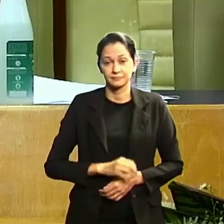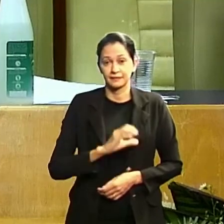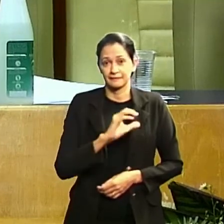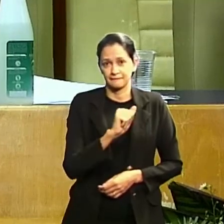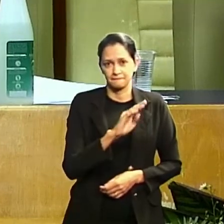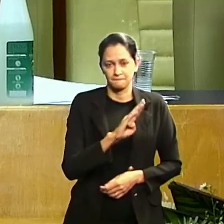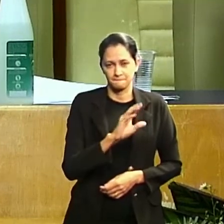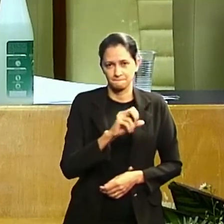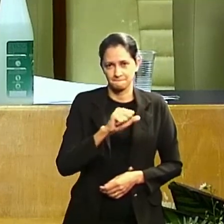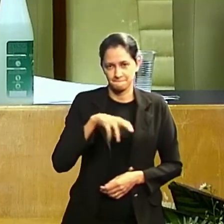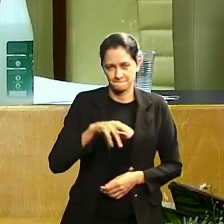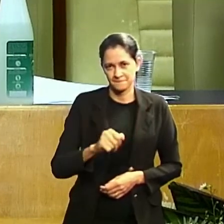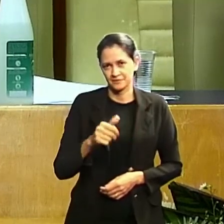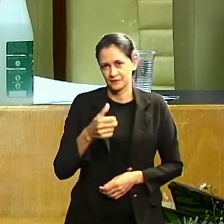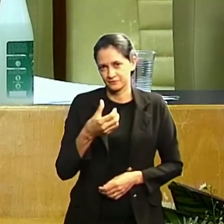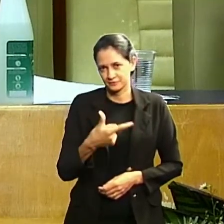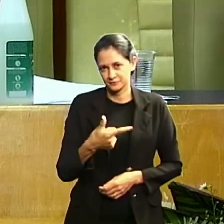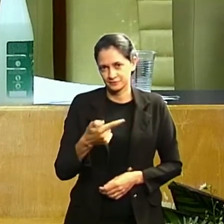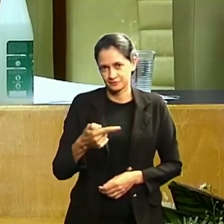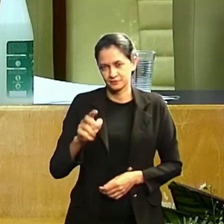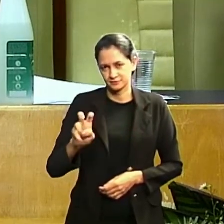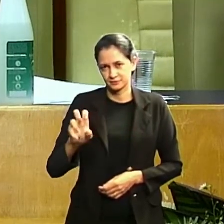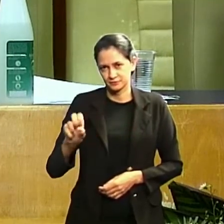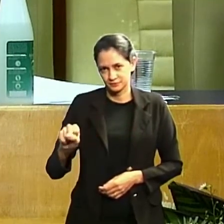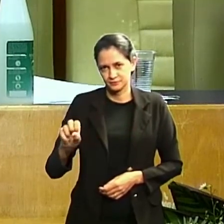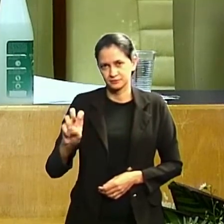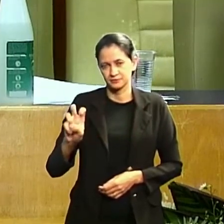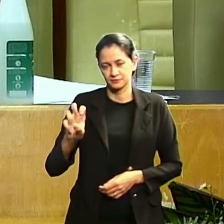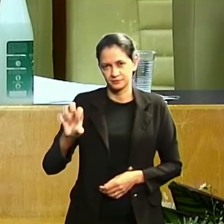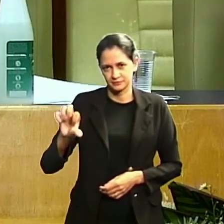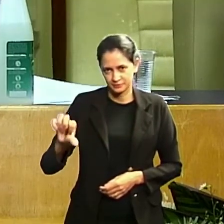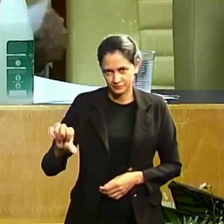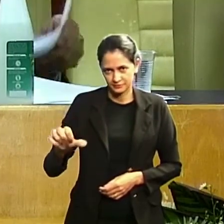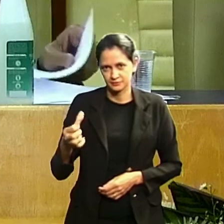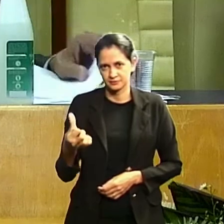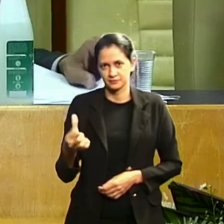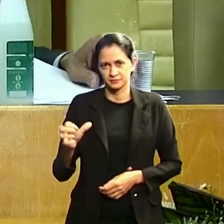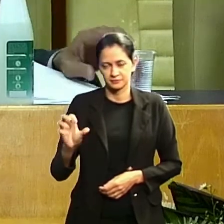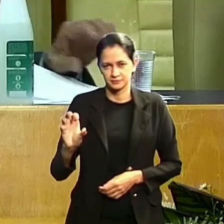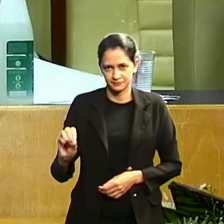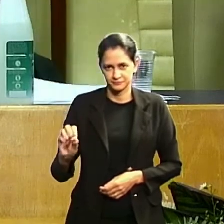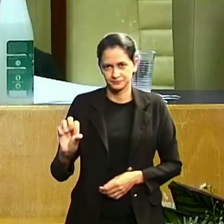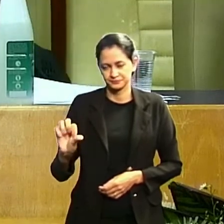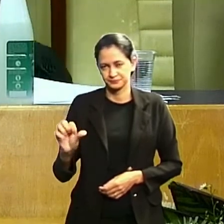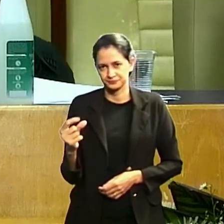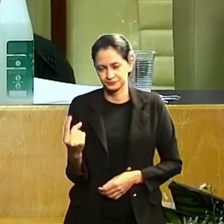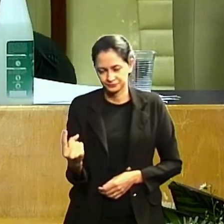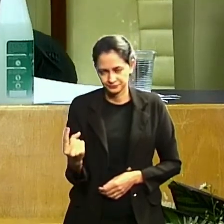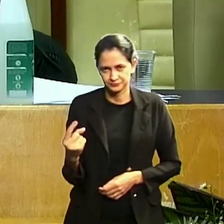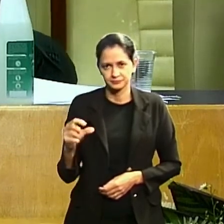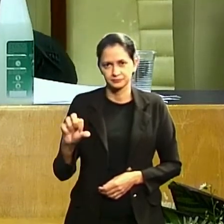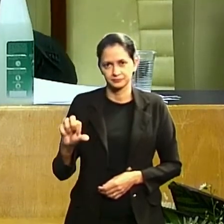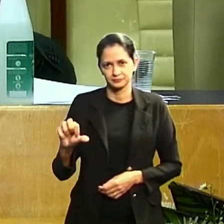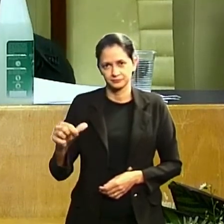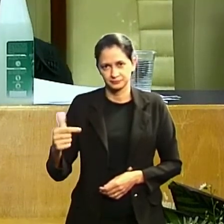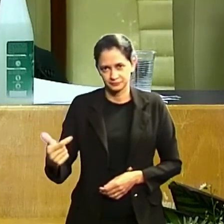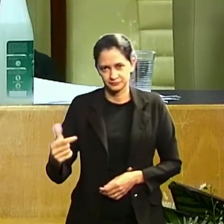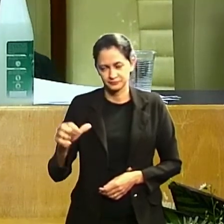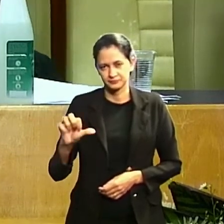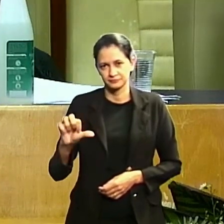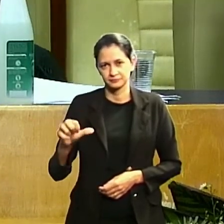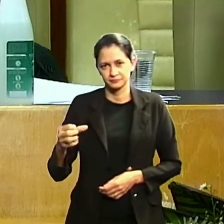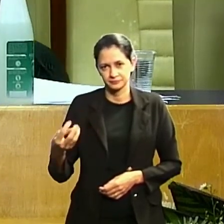Cabo Sena, 27, 58, 59, 60, 61,